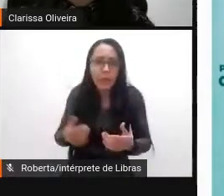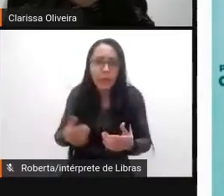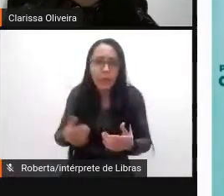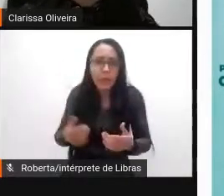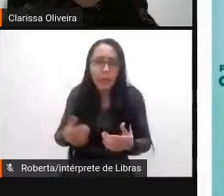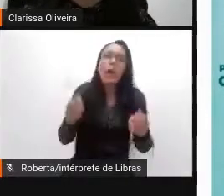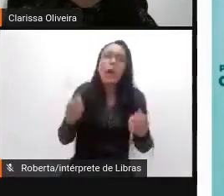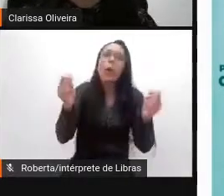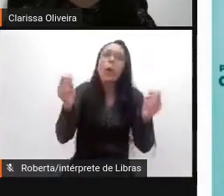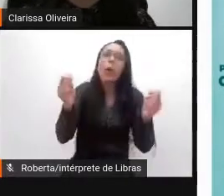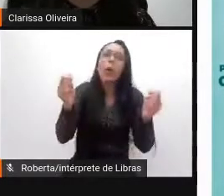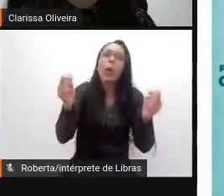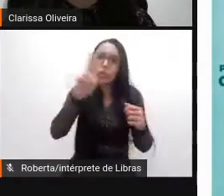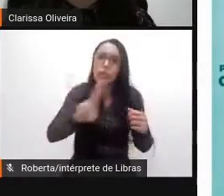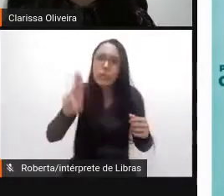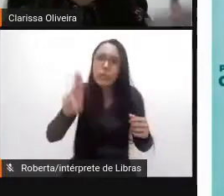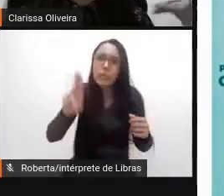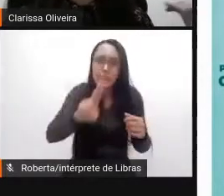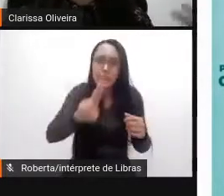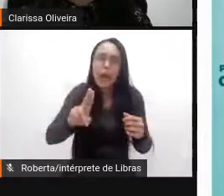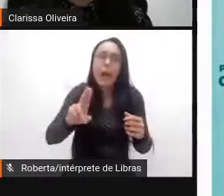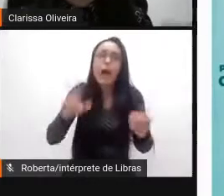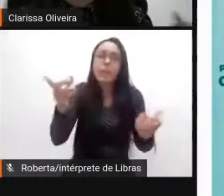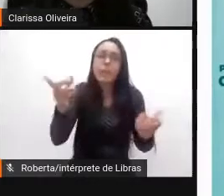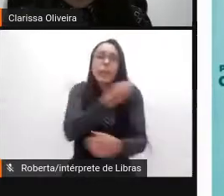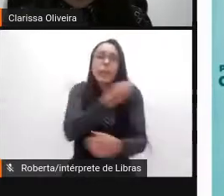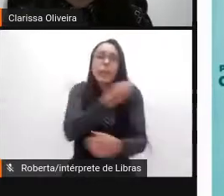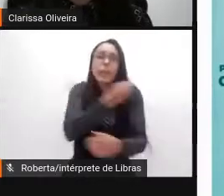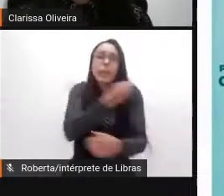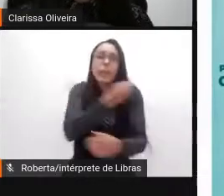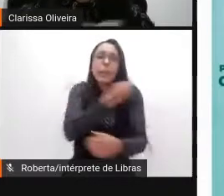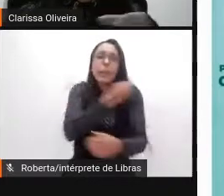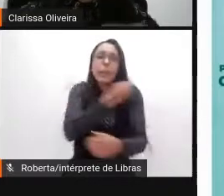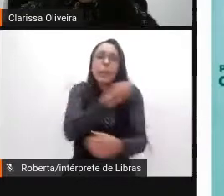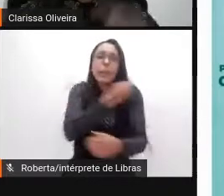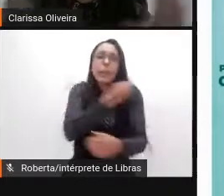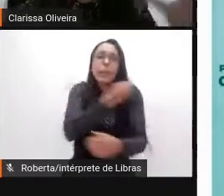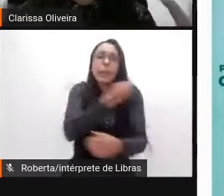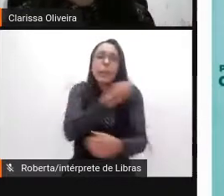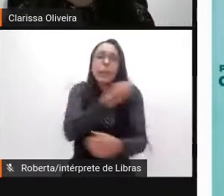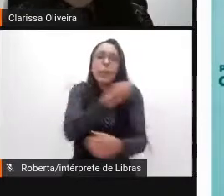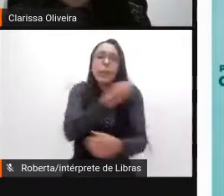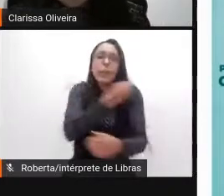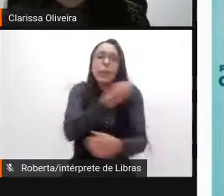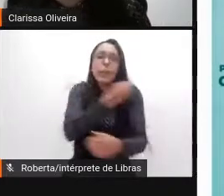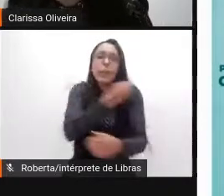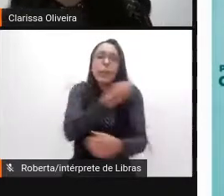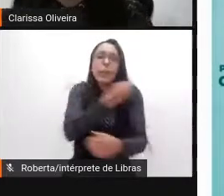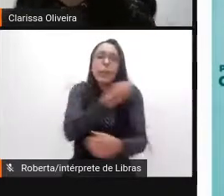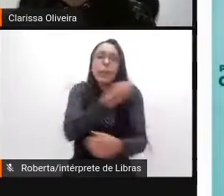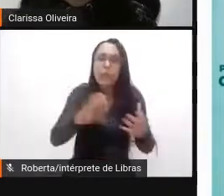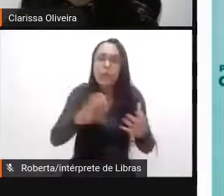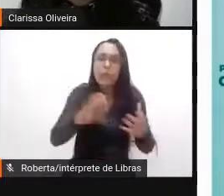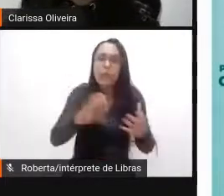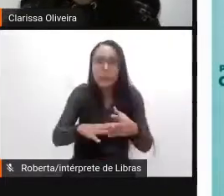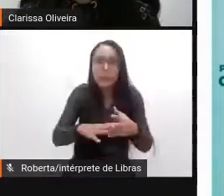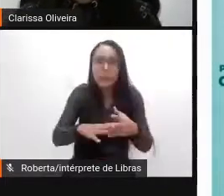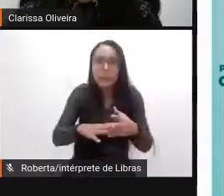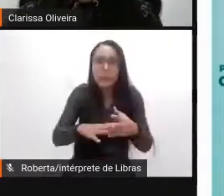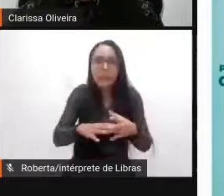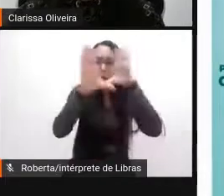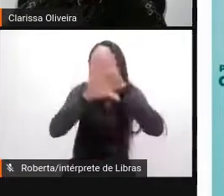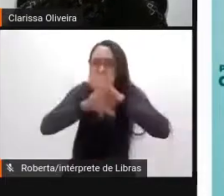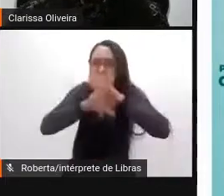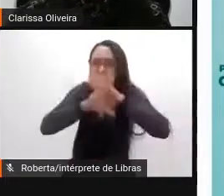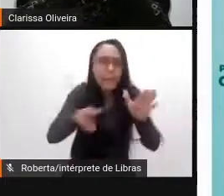Eles são igualmente eficazes na destruição da camada que envolve o vírus.